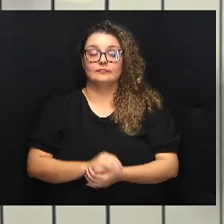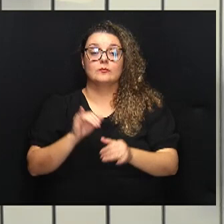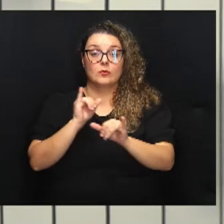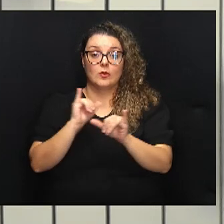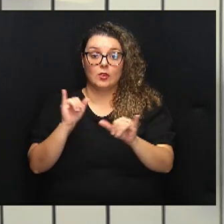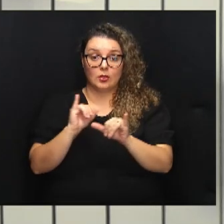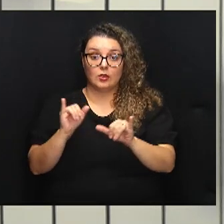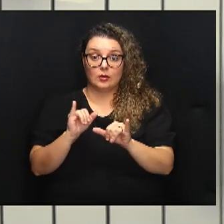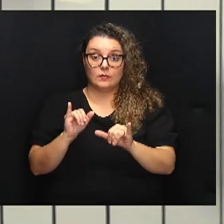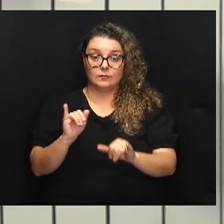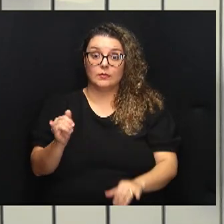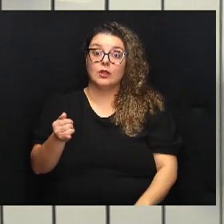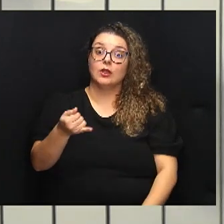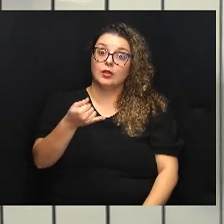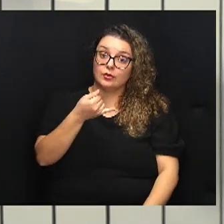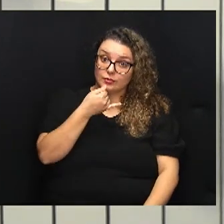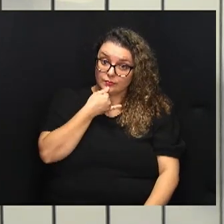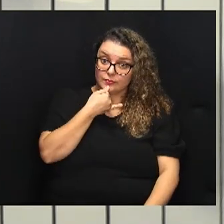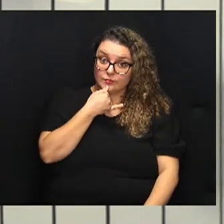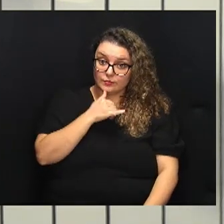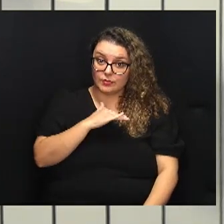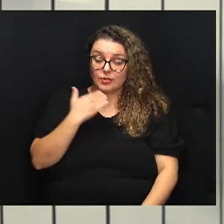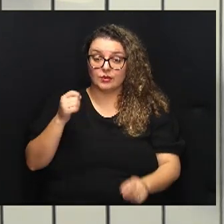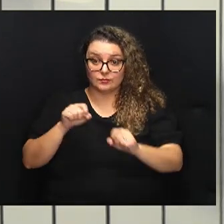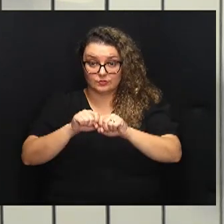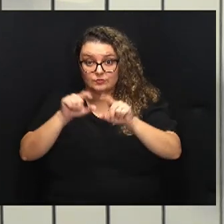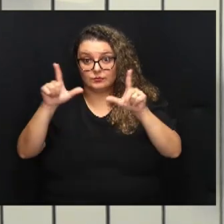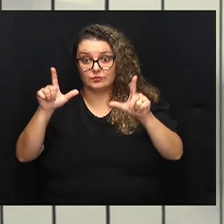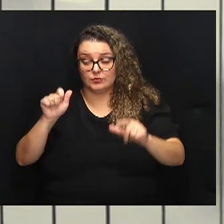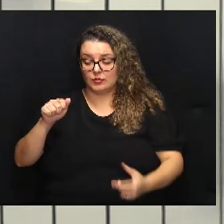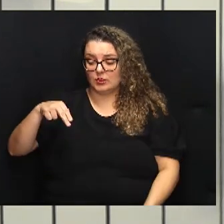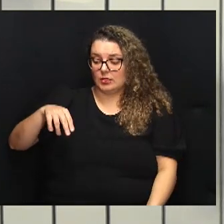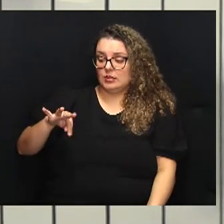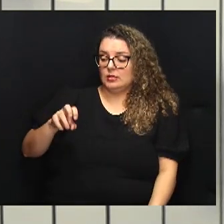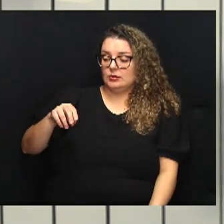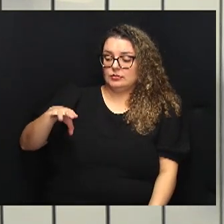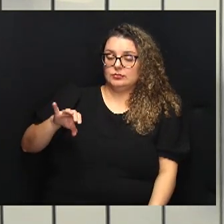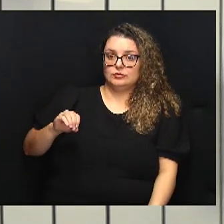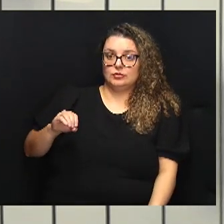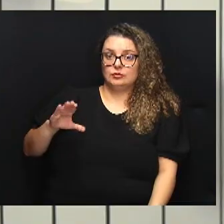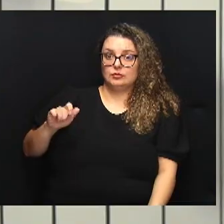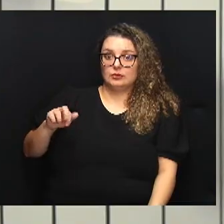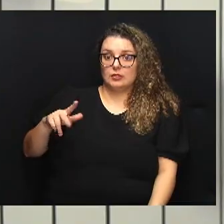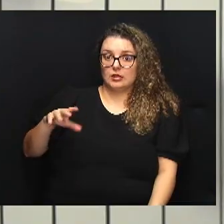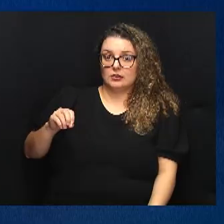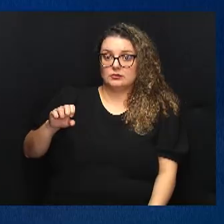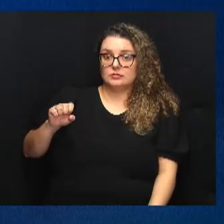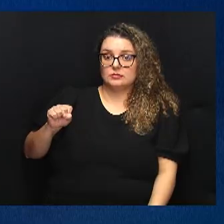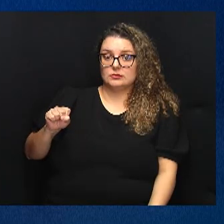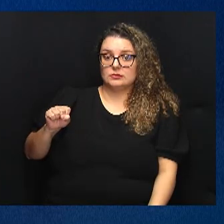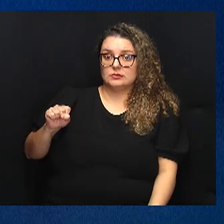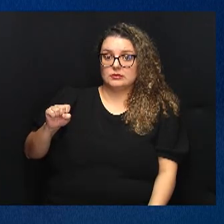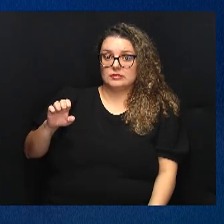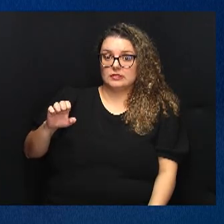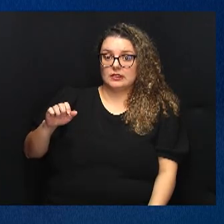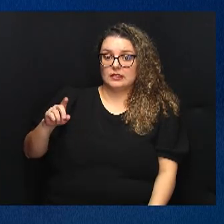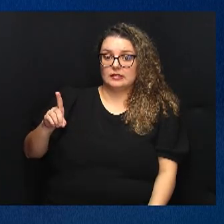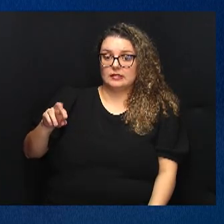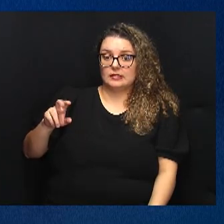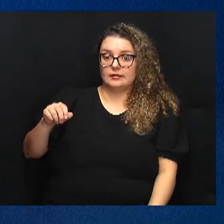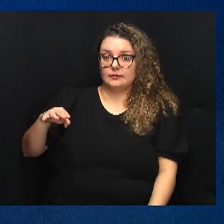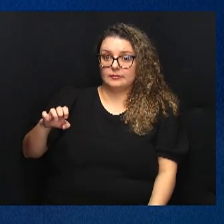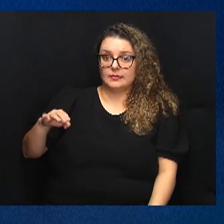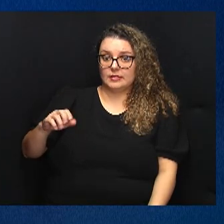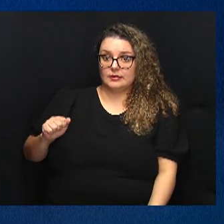Informação, infelizmente, hein? Faleceu nesta manhã Antônio Carlos Vendramini, aos 74 anos, devido a